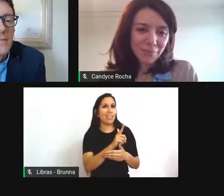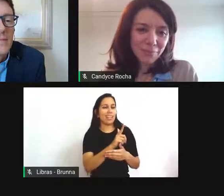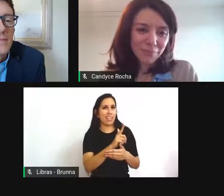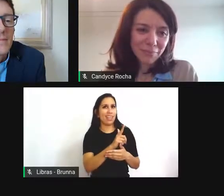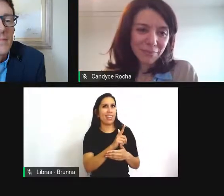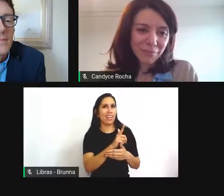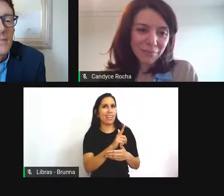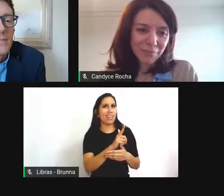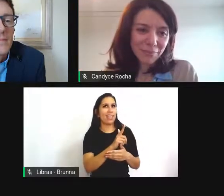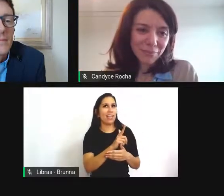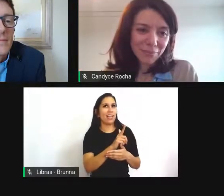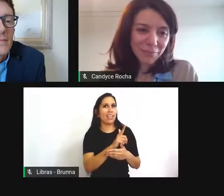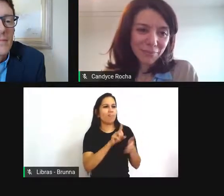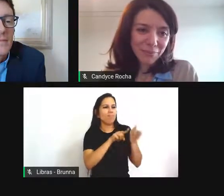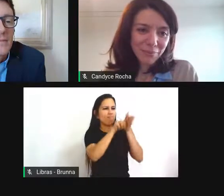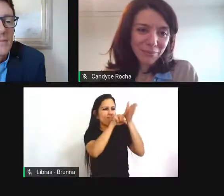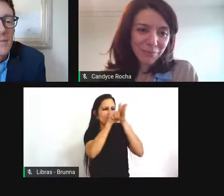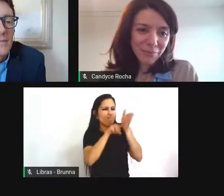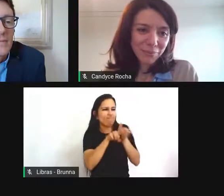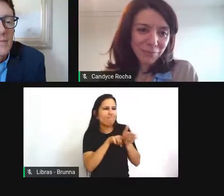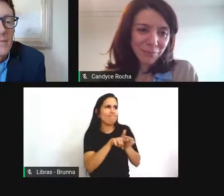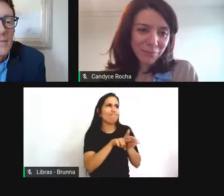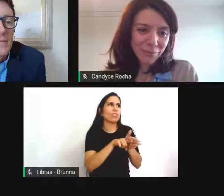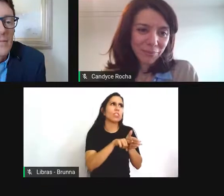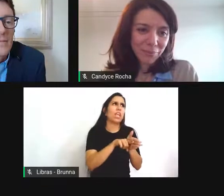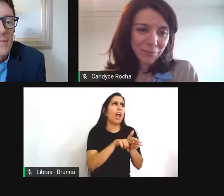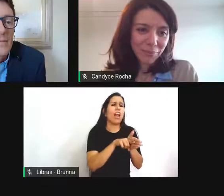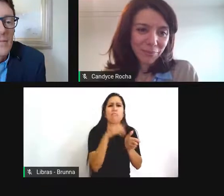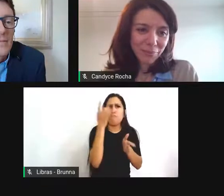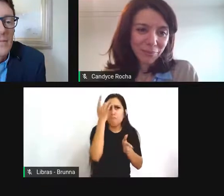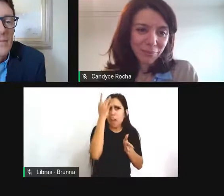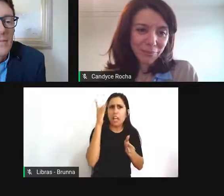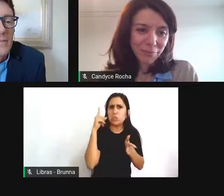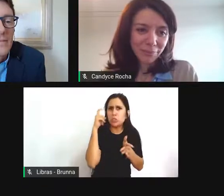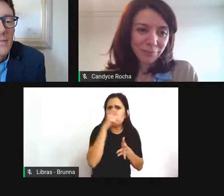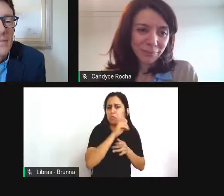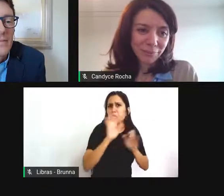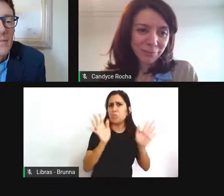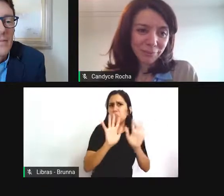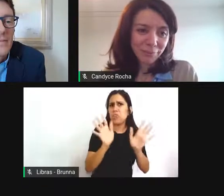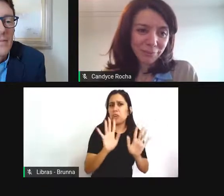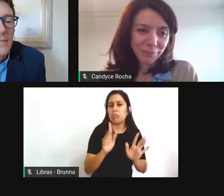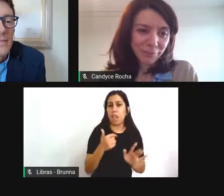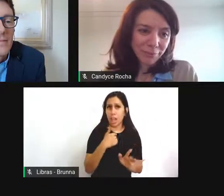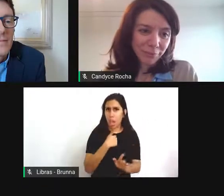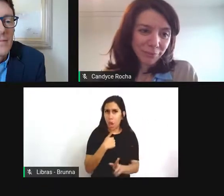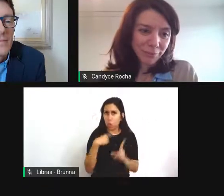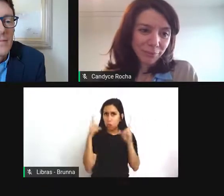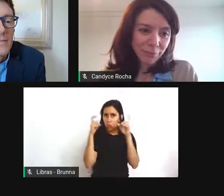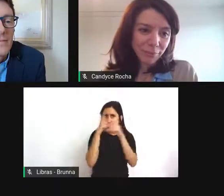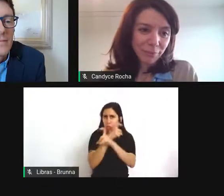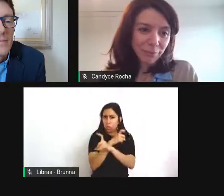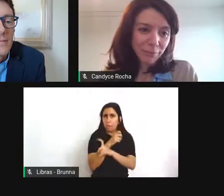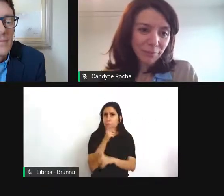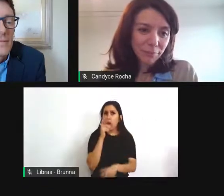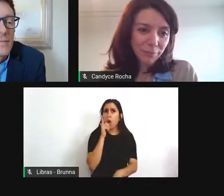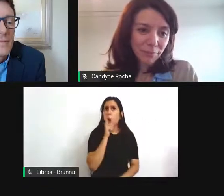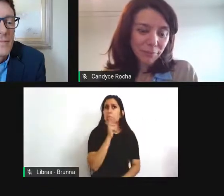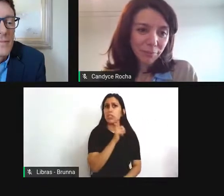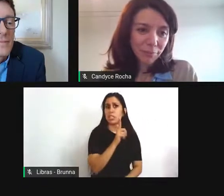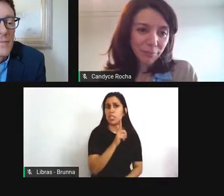esse material é o menos difícil. Tá? Por exemplo, eu não tive nenhuma